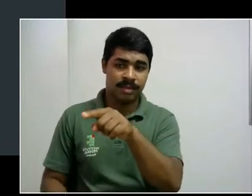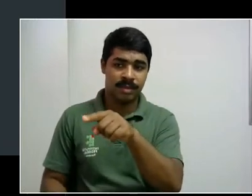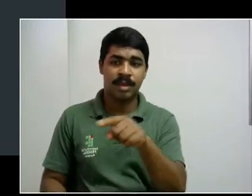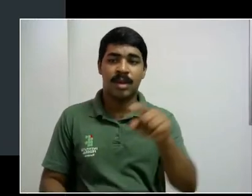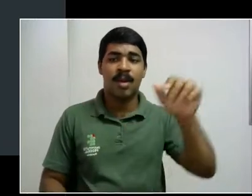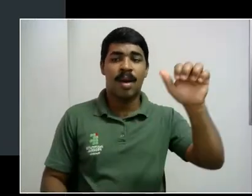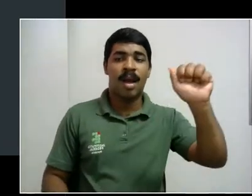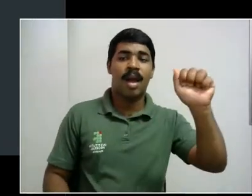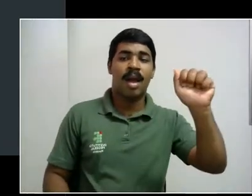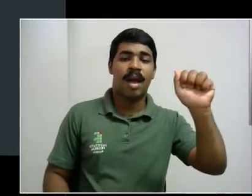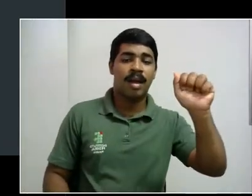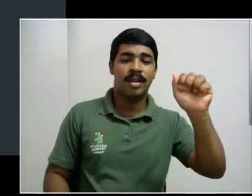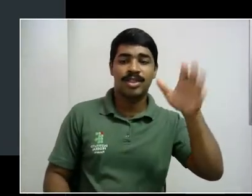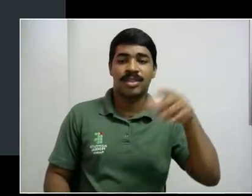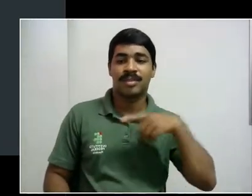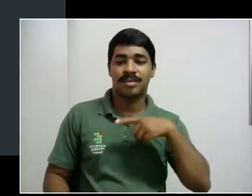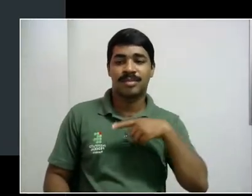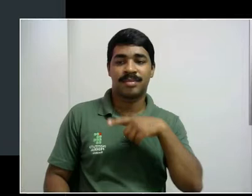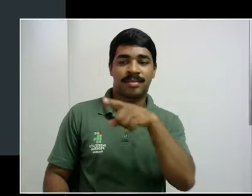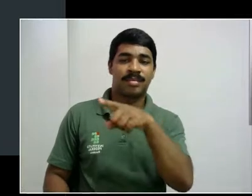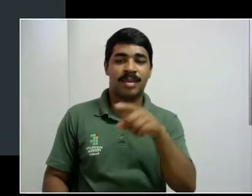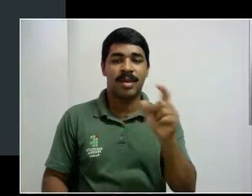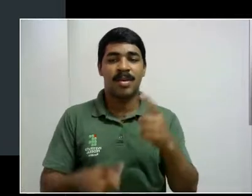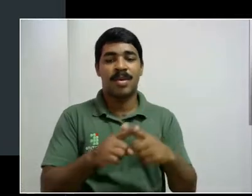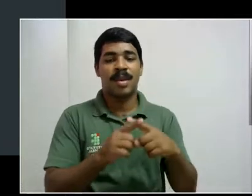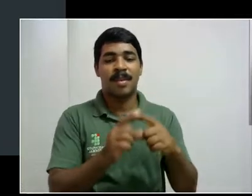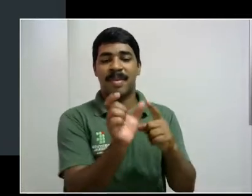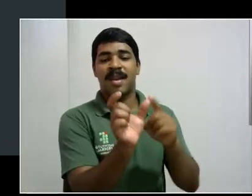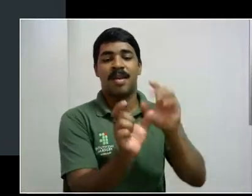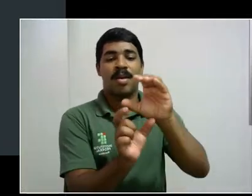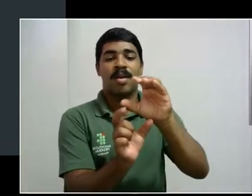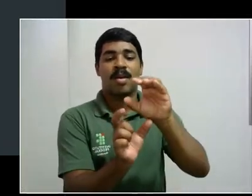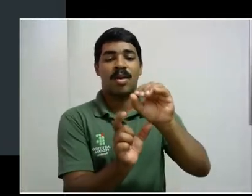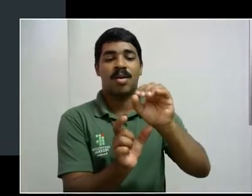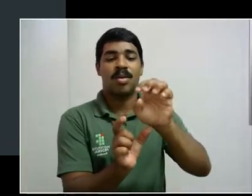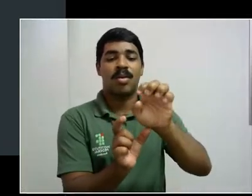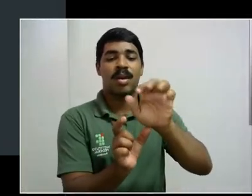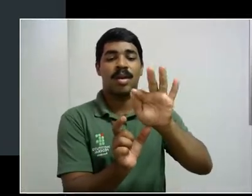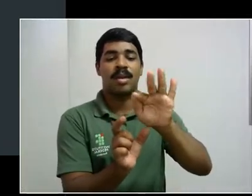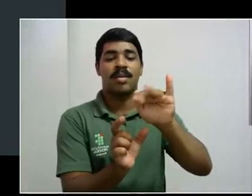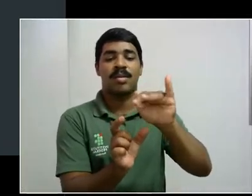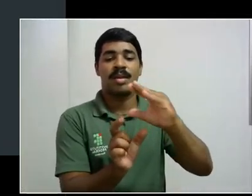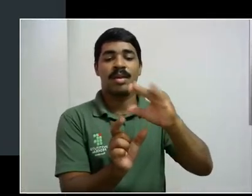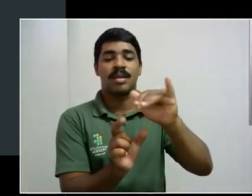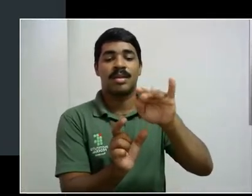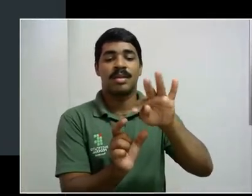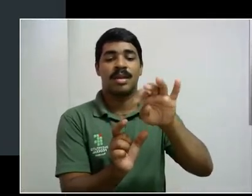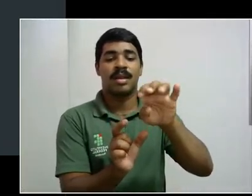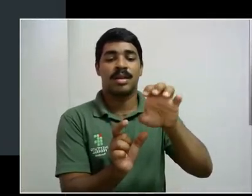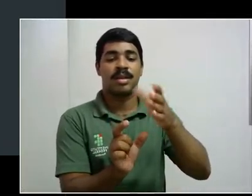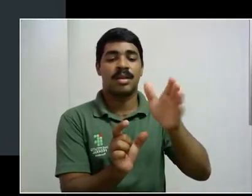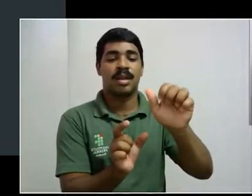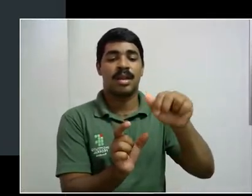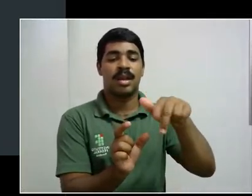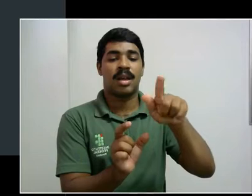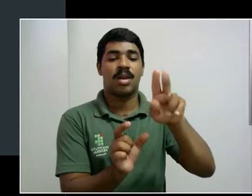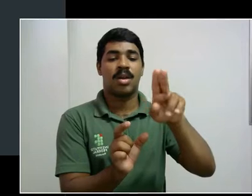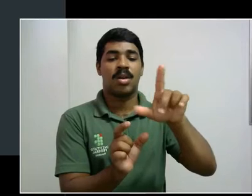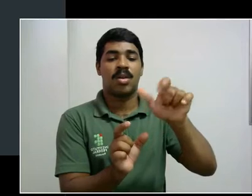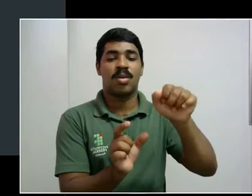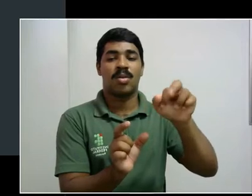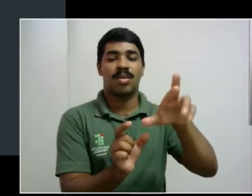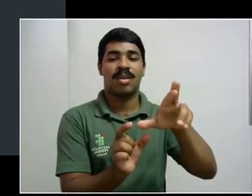diz que o coeficiente angular vale 2. Então esse carinha aqui, ó, esse a aqui, ele já vale 2. Né? Então ficaria y